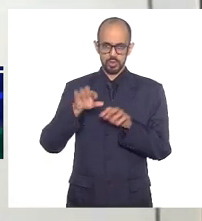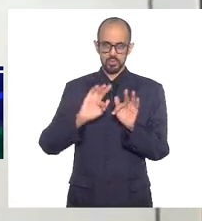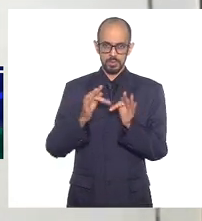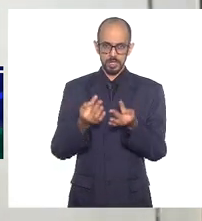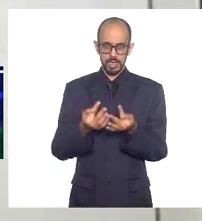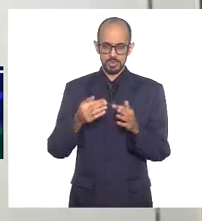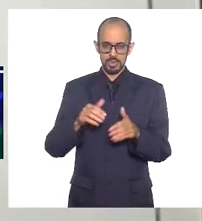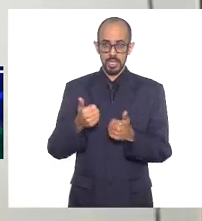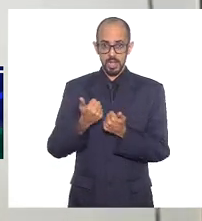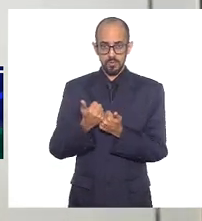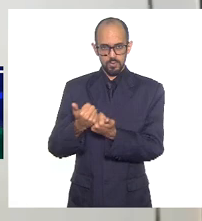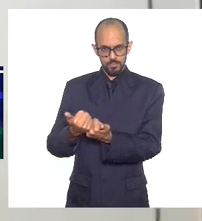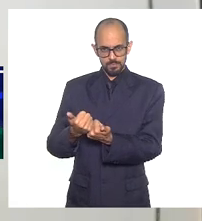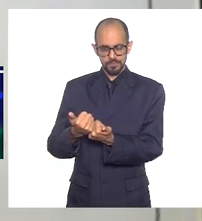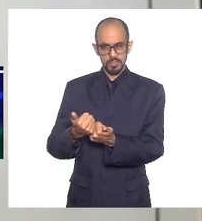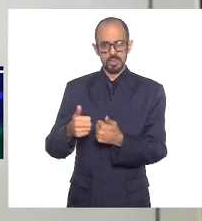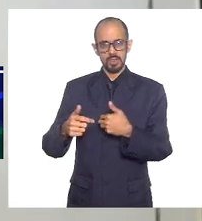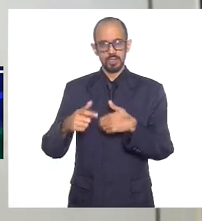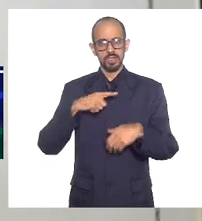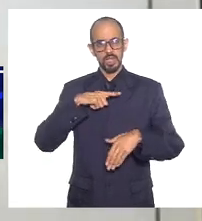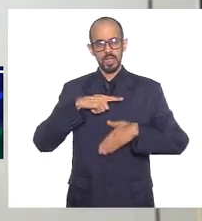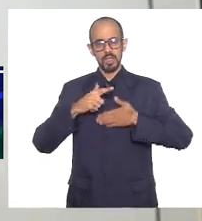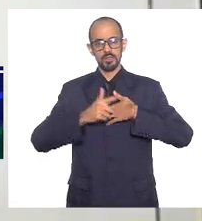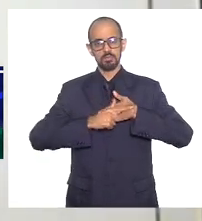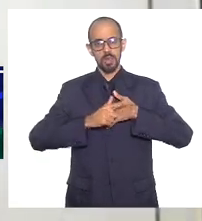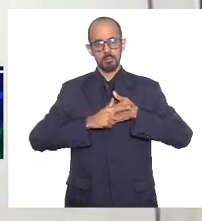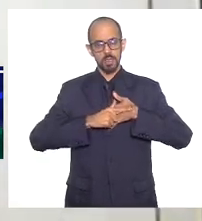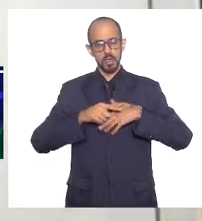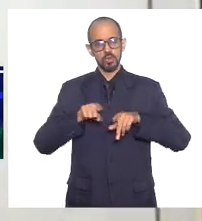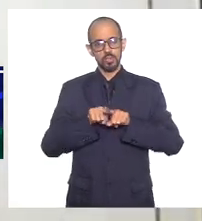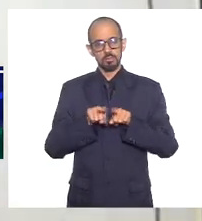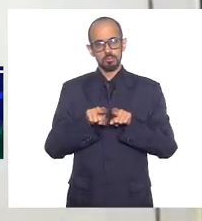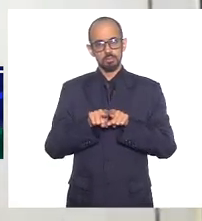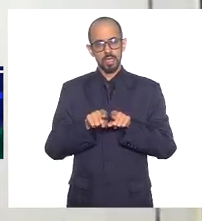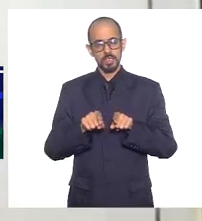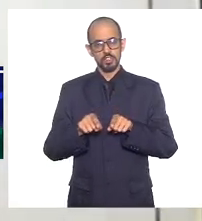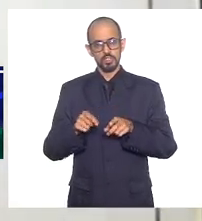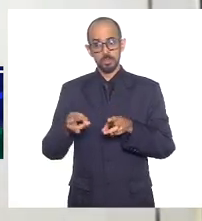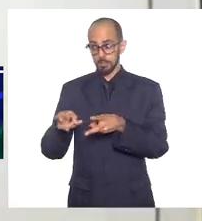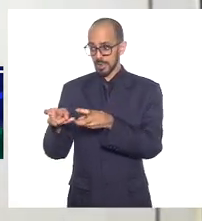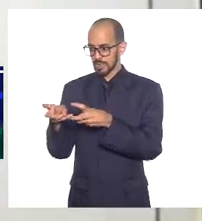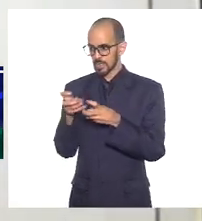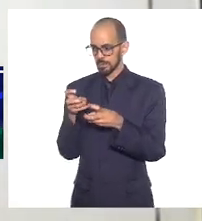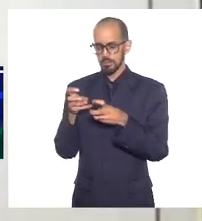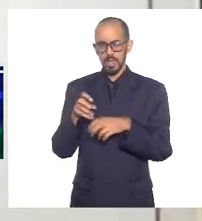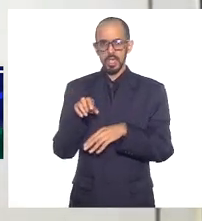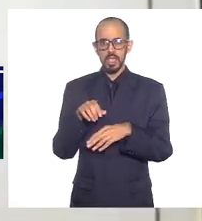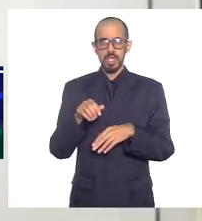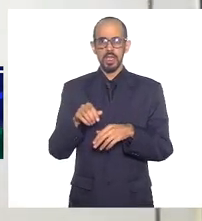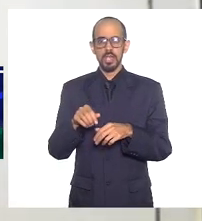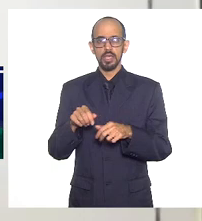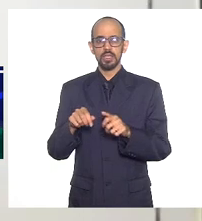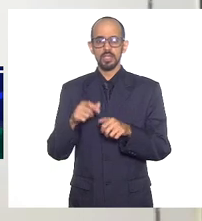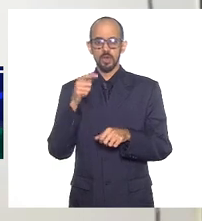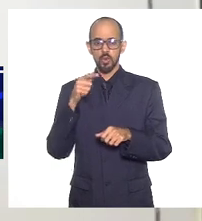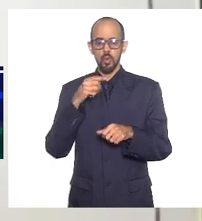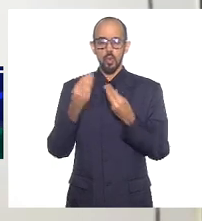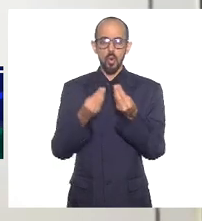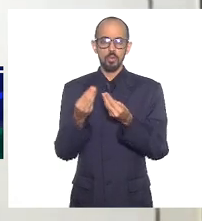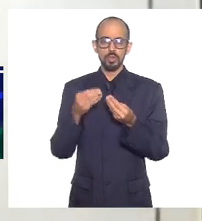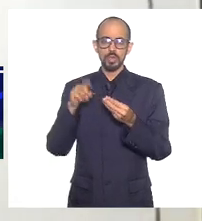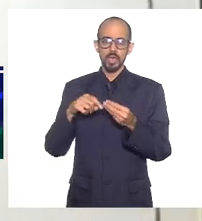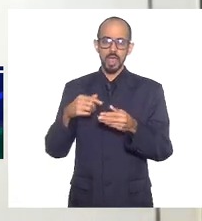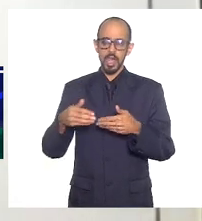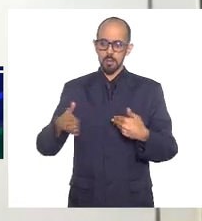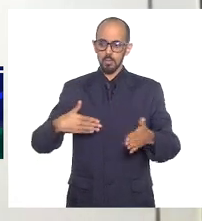assistência como ela cumpre esse papel inclusive de mapear e ajudar o governo do estado a entender toda a cadeia produtiva do agro no nosso